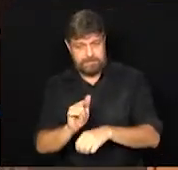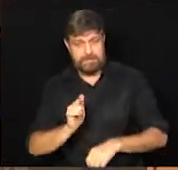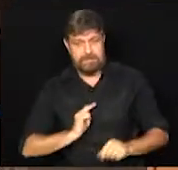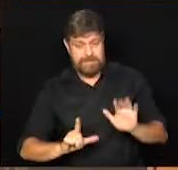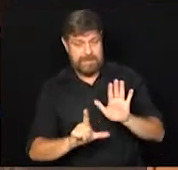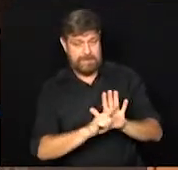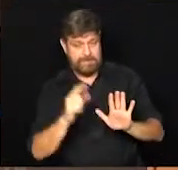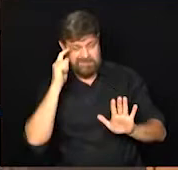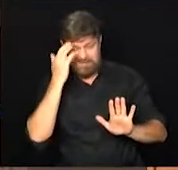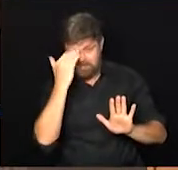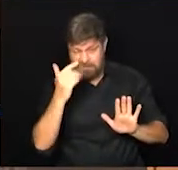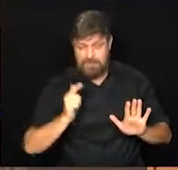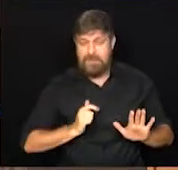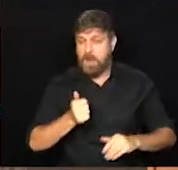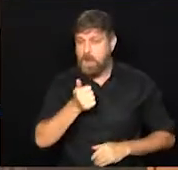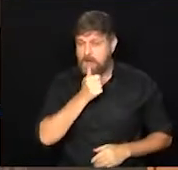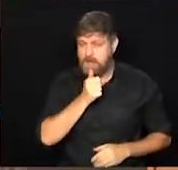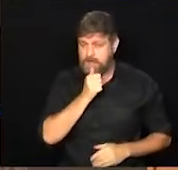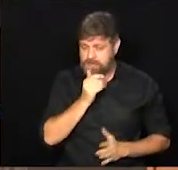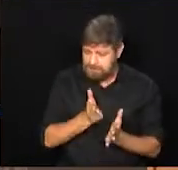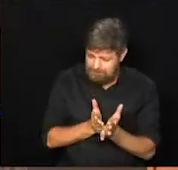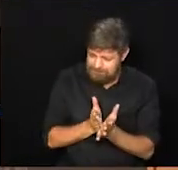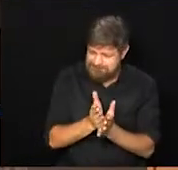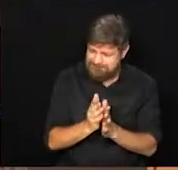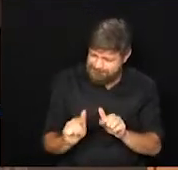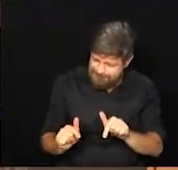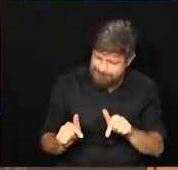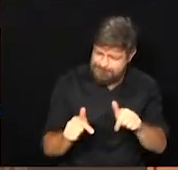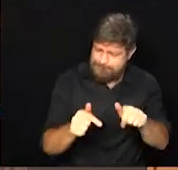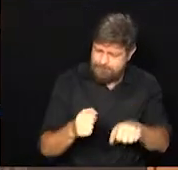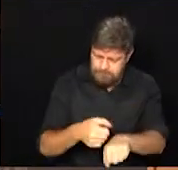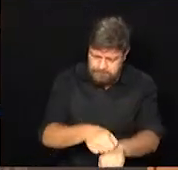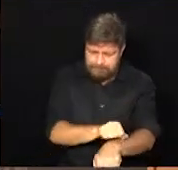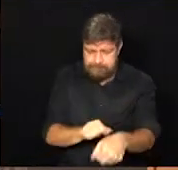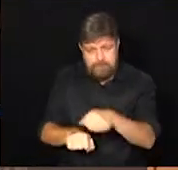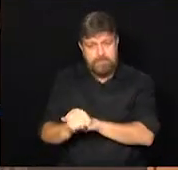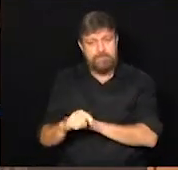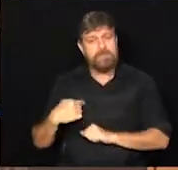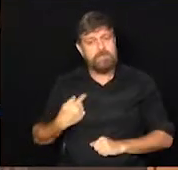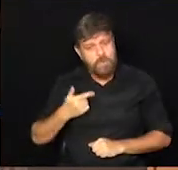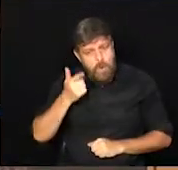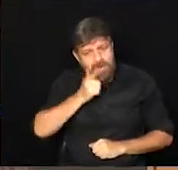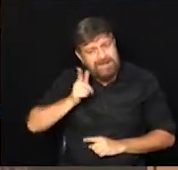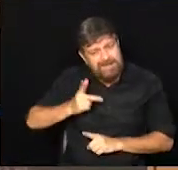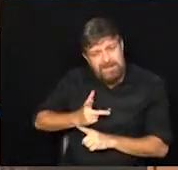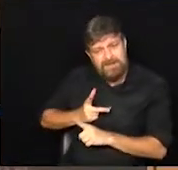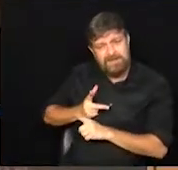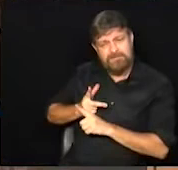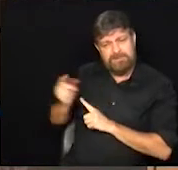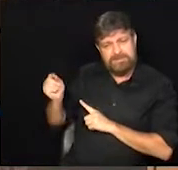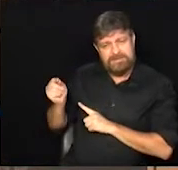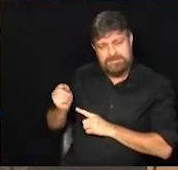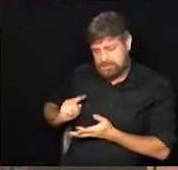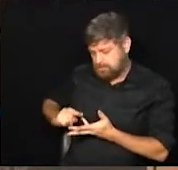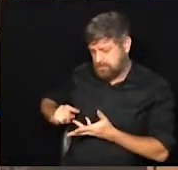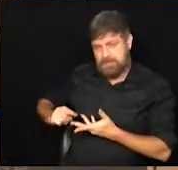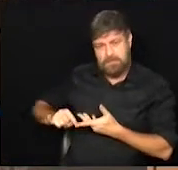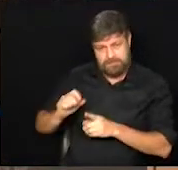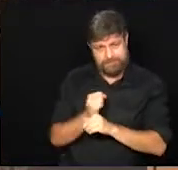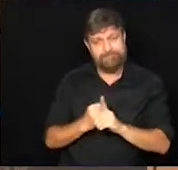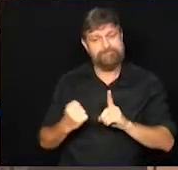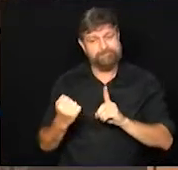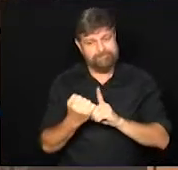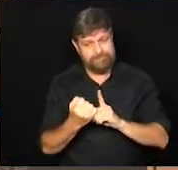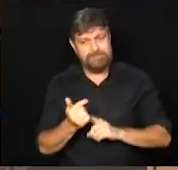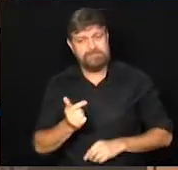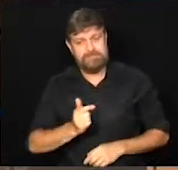caminho muito longo a ser perseguido, justamente para que a gente consiga vencer essa celeuma que a gente tem na nossa sociedade e